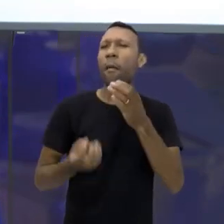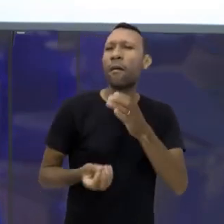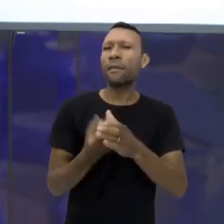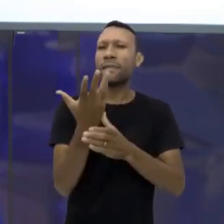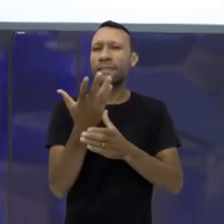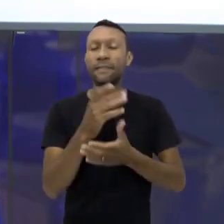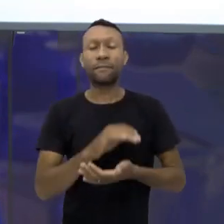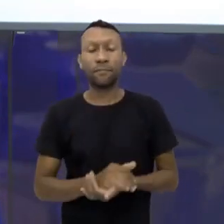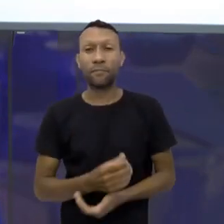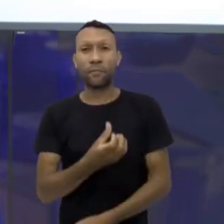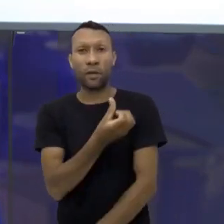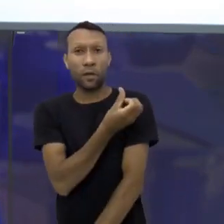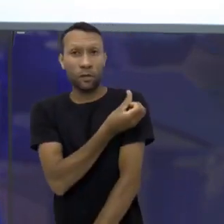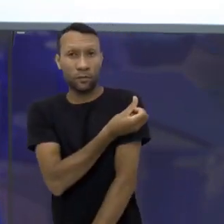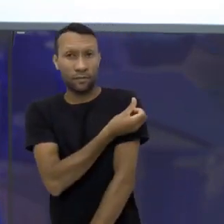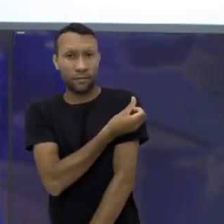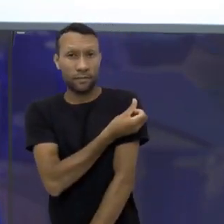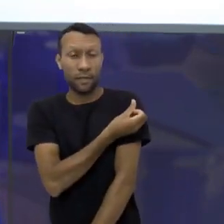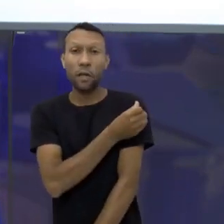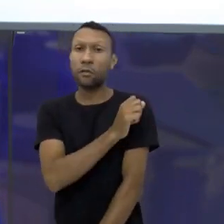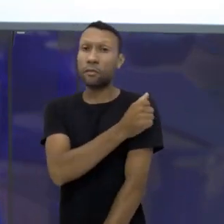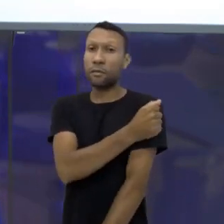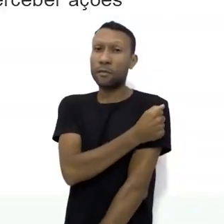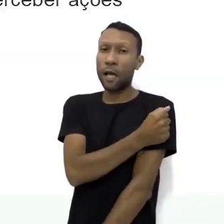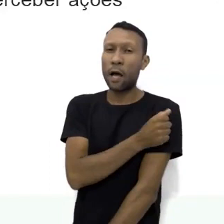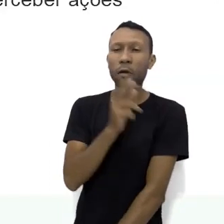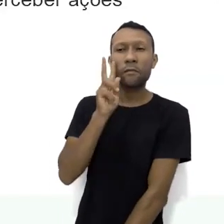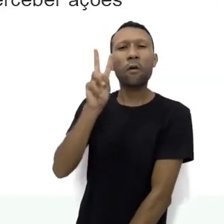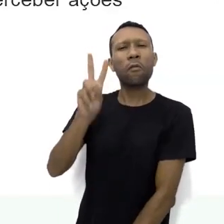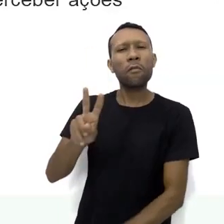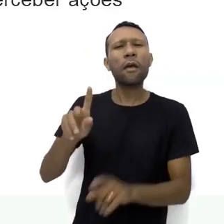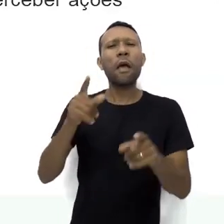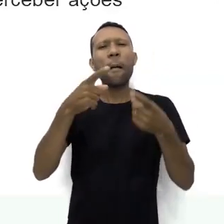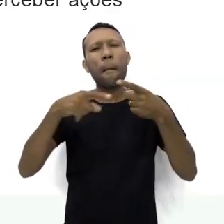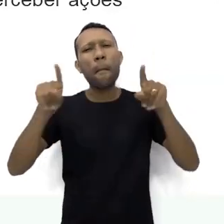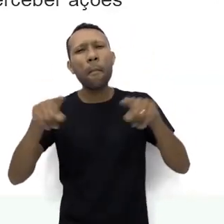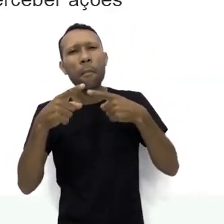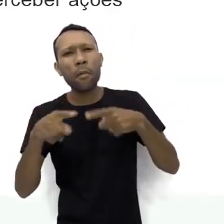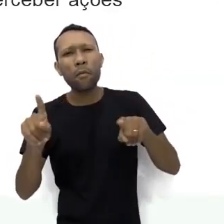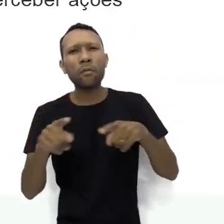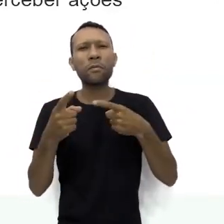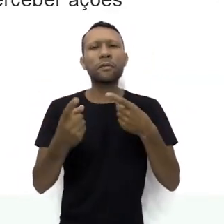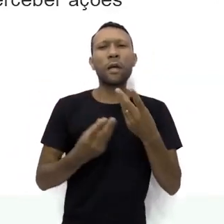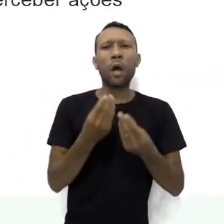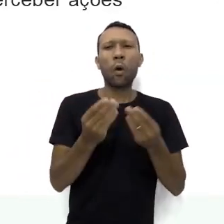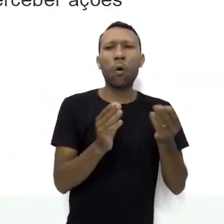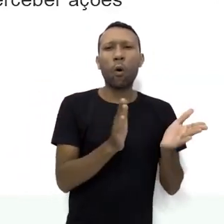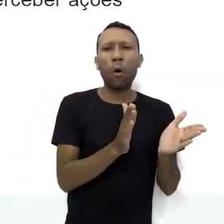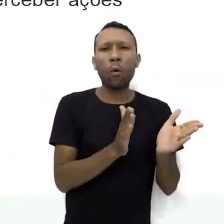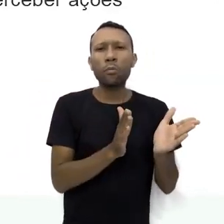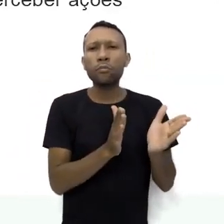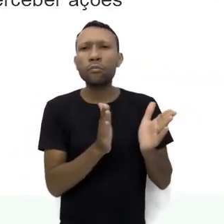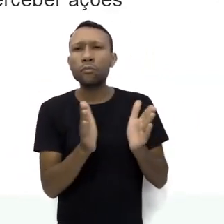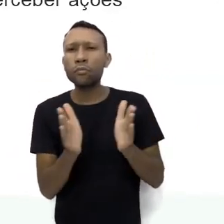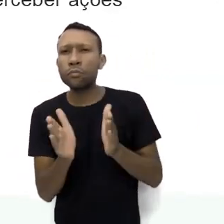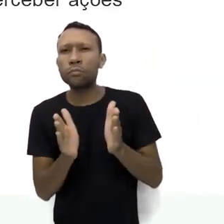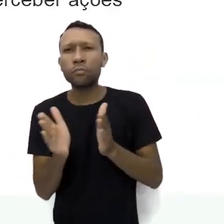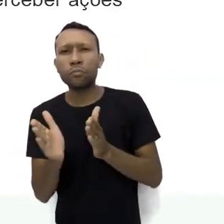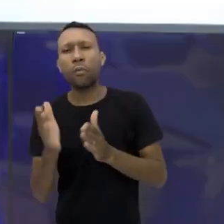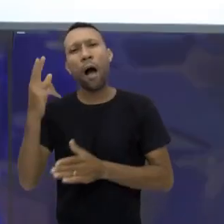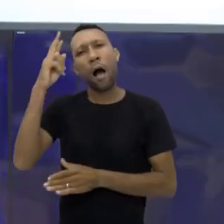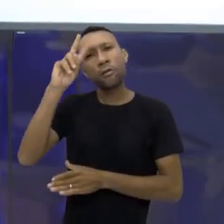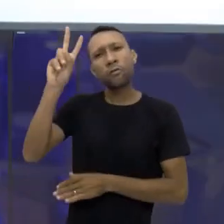No sexto ano, os alunos irão trabalhar o que é música, né? Como se divide os períodos relacionados à história